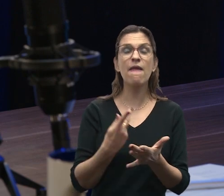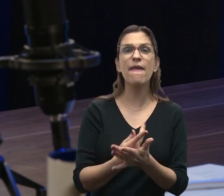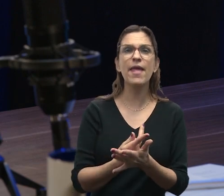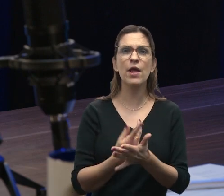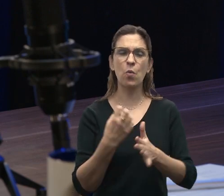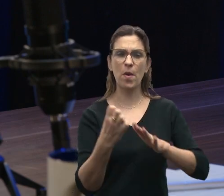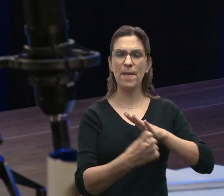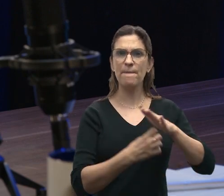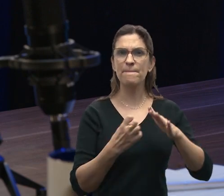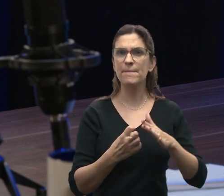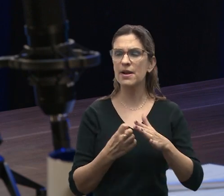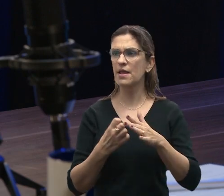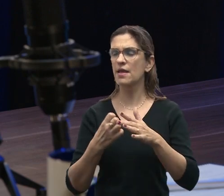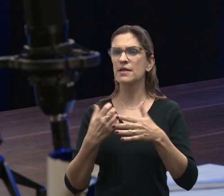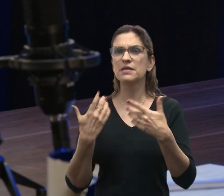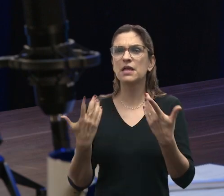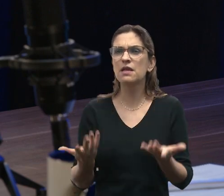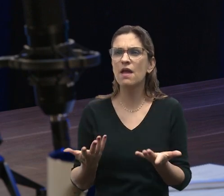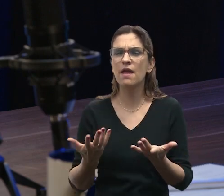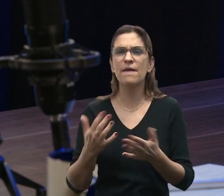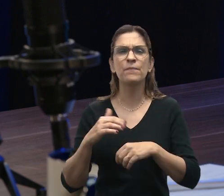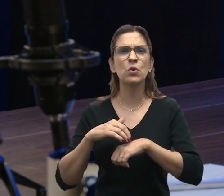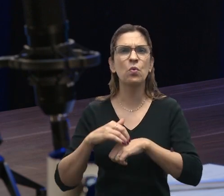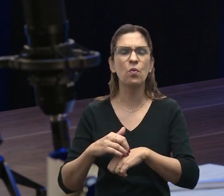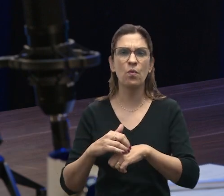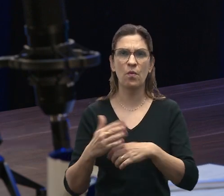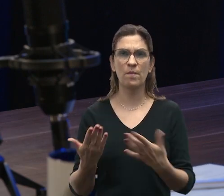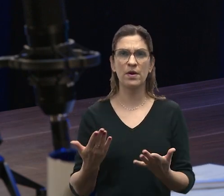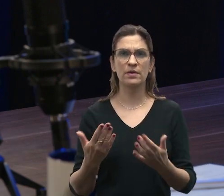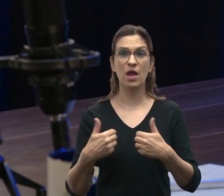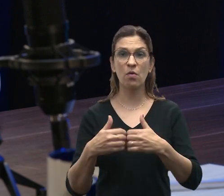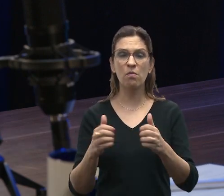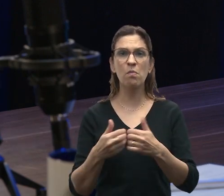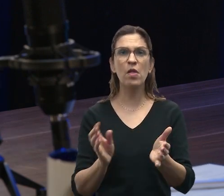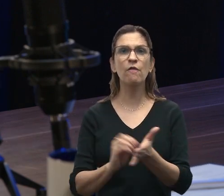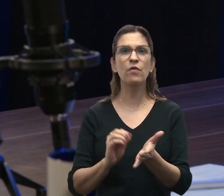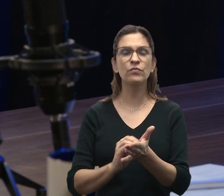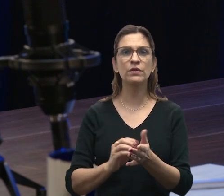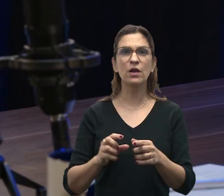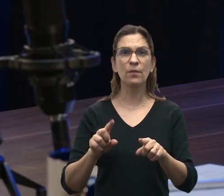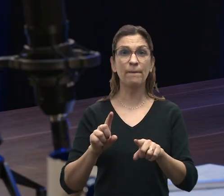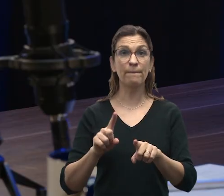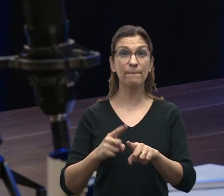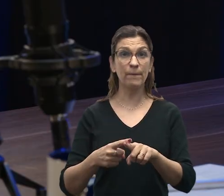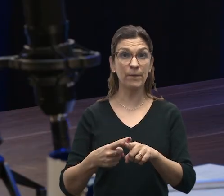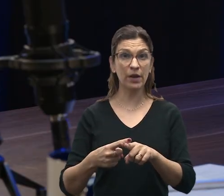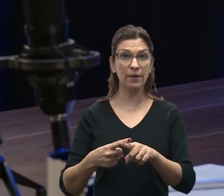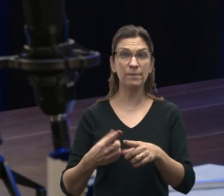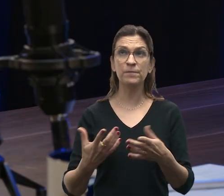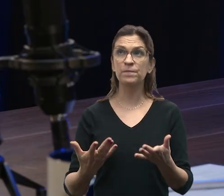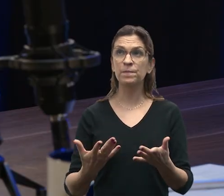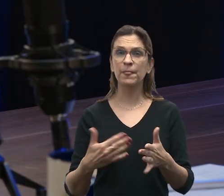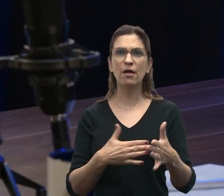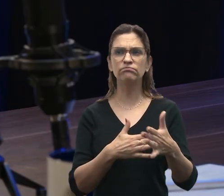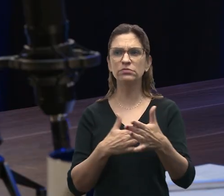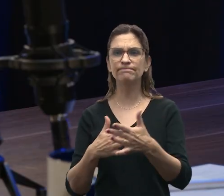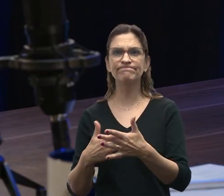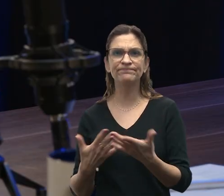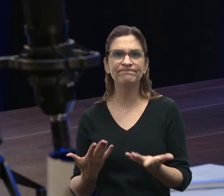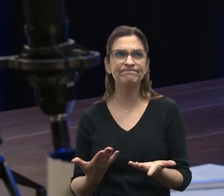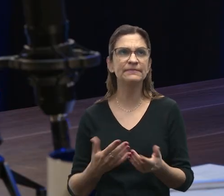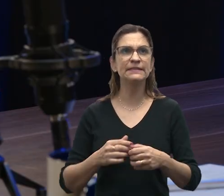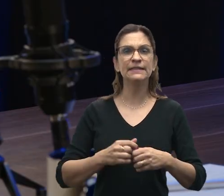sociedade quer usar o transporte, por que é que não tem o transporte? Então, chegamos a um limite, fizemos várias audiências públicas nos